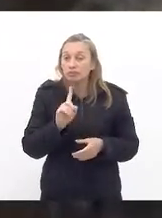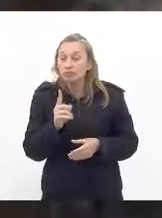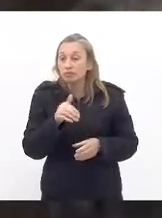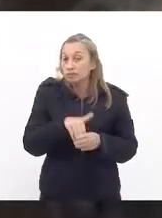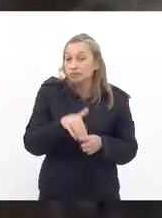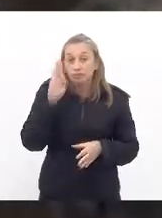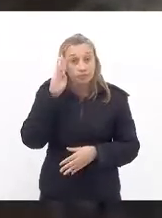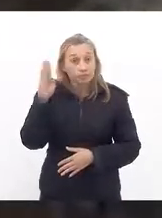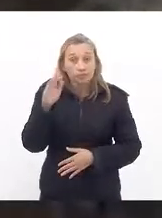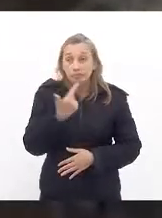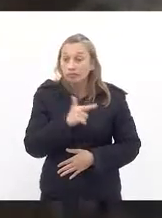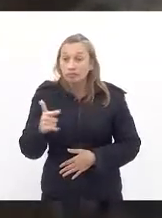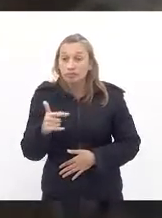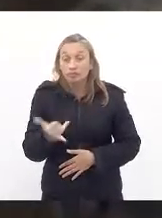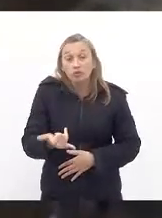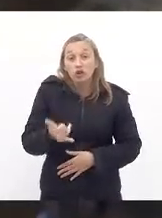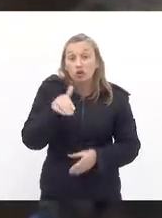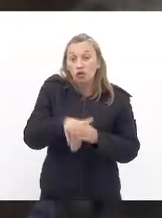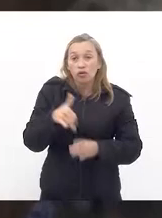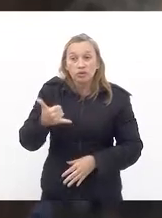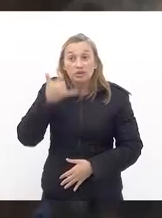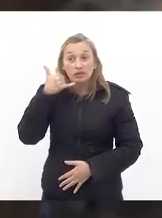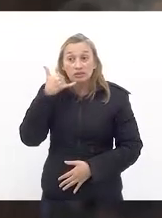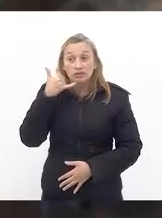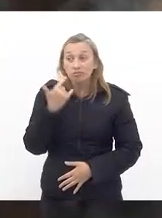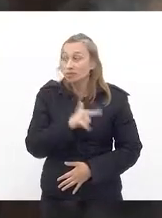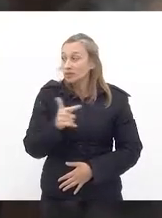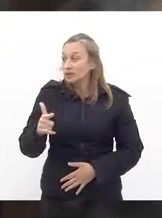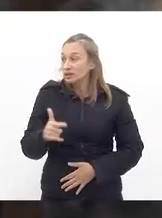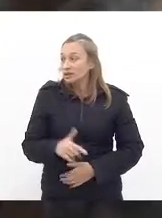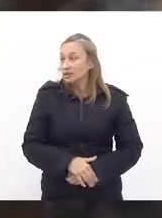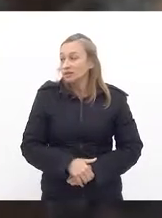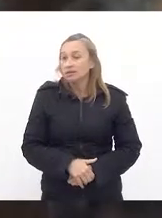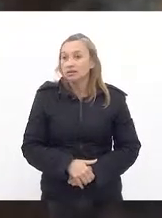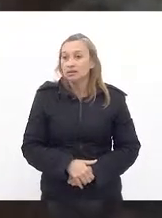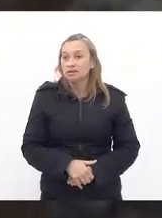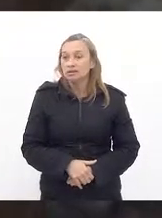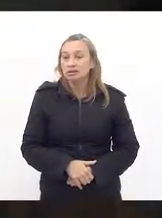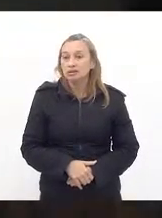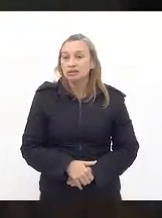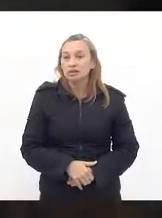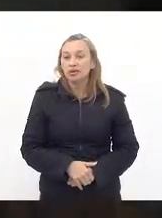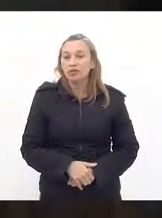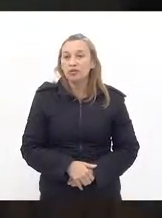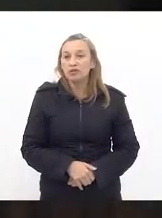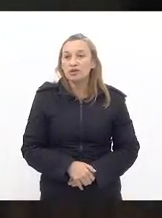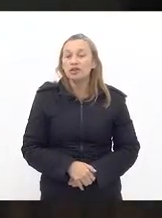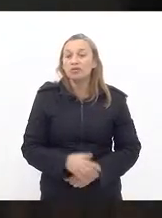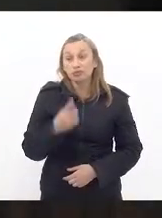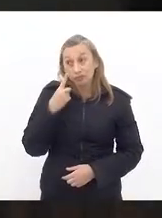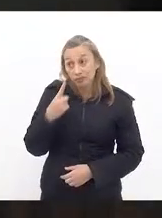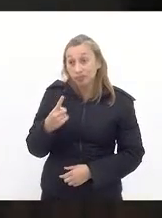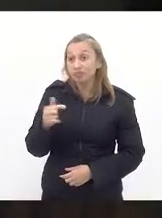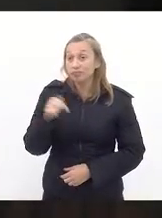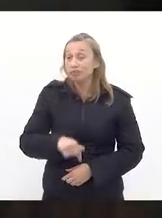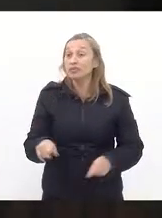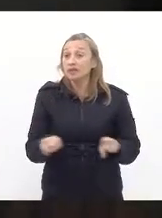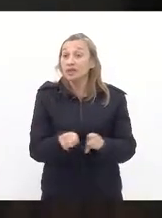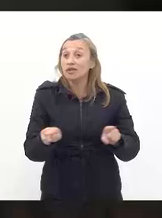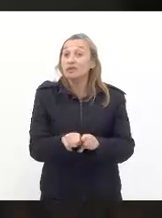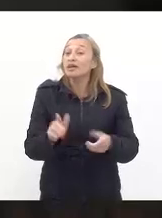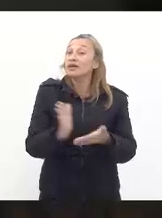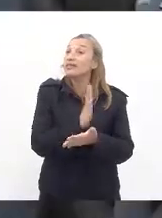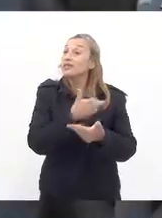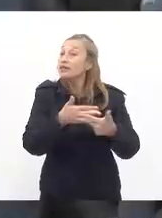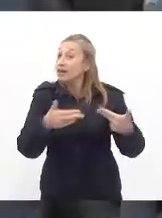fundamental Não existe voto pelo telefone não existe voltam ter mais a gente já viu aqui também depois mamárias